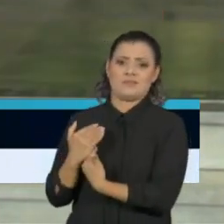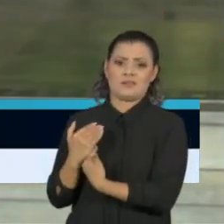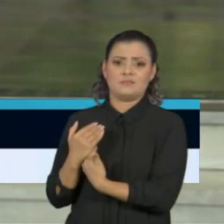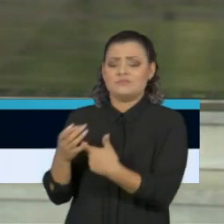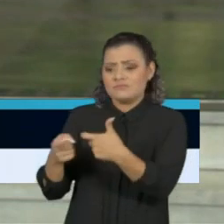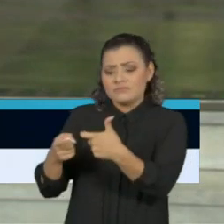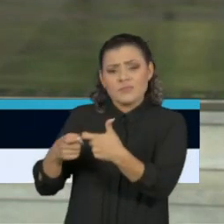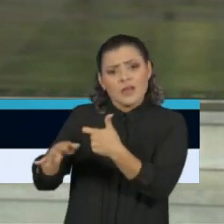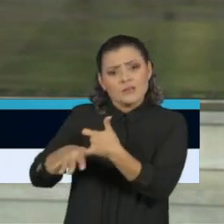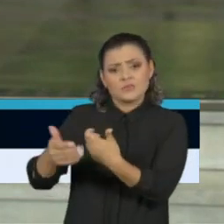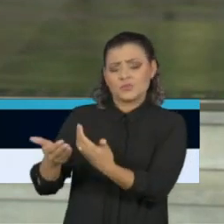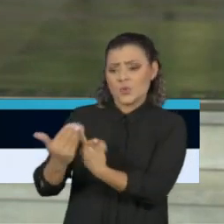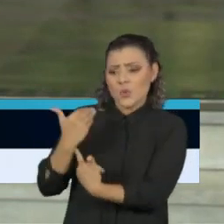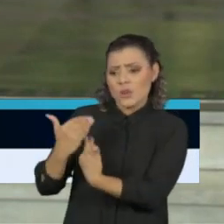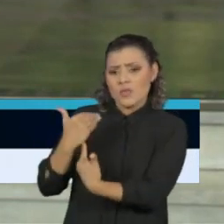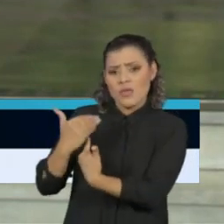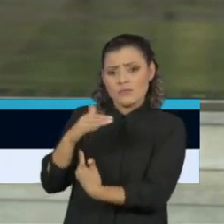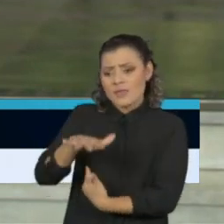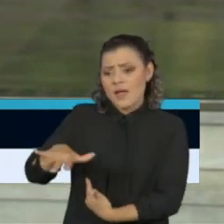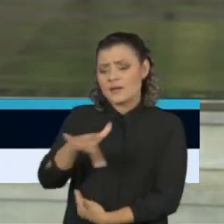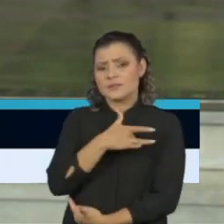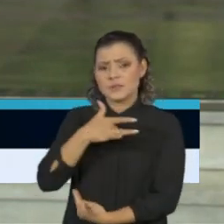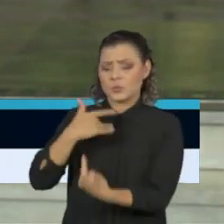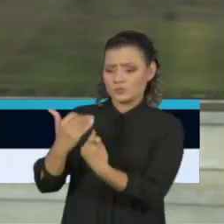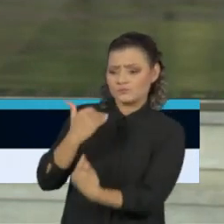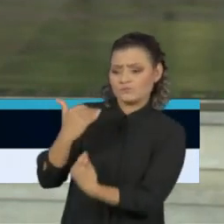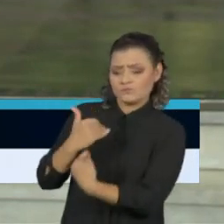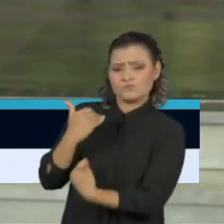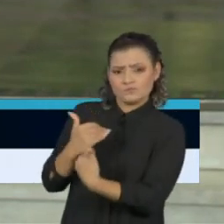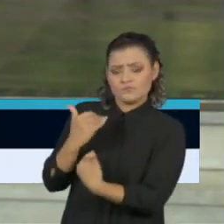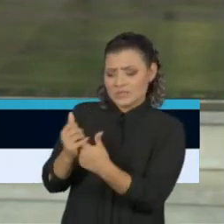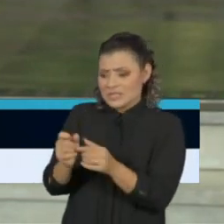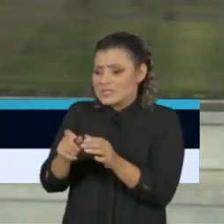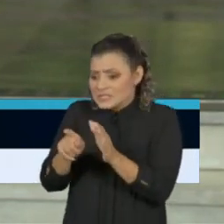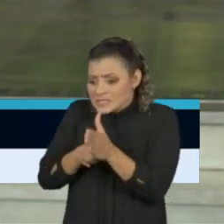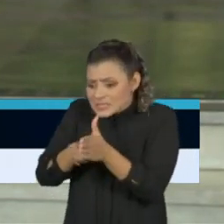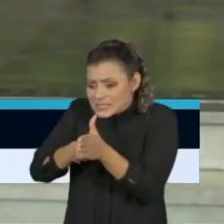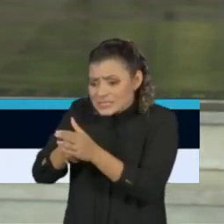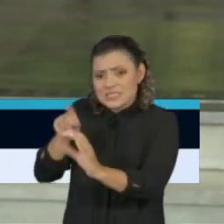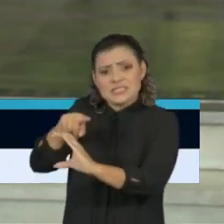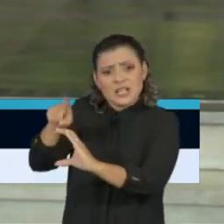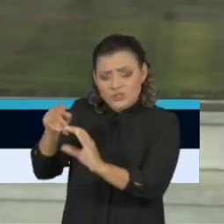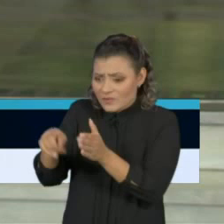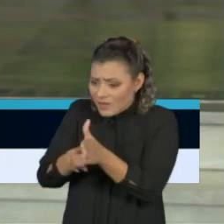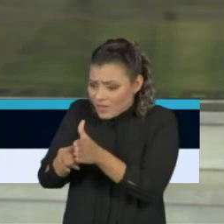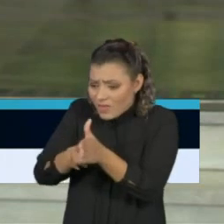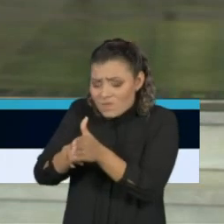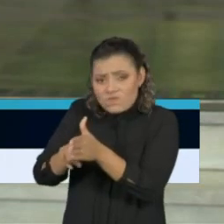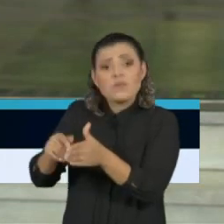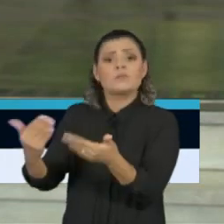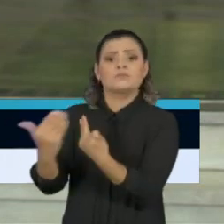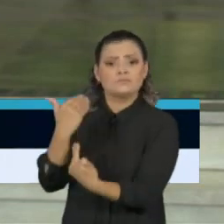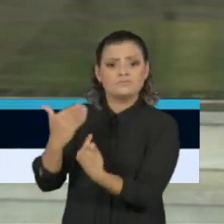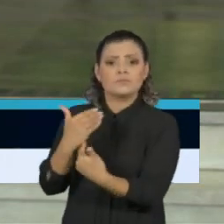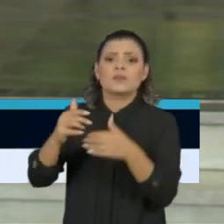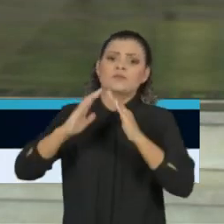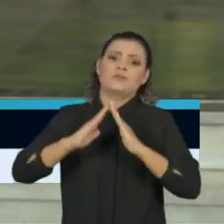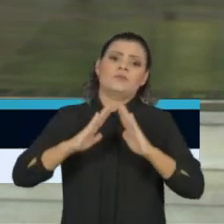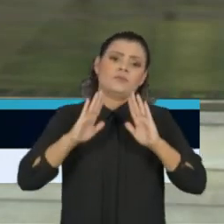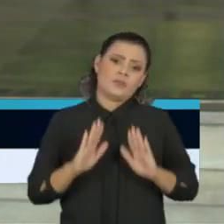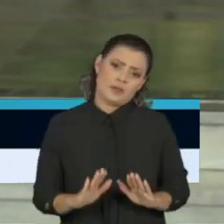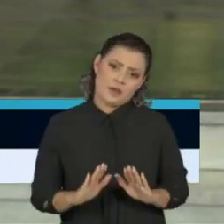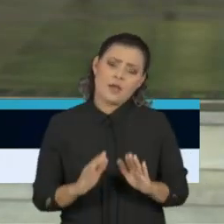de saúde. E os profissionais de saúde indiquem, fiquem em casa. Volto a